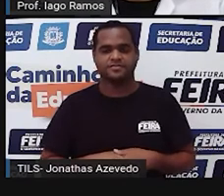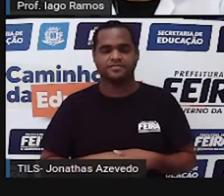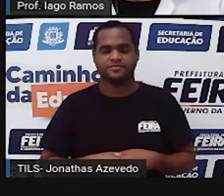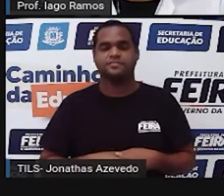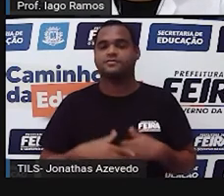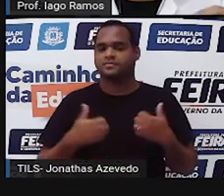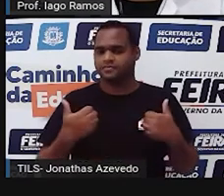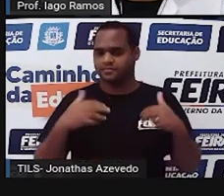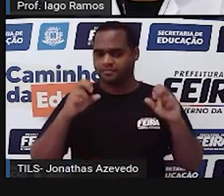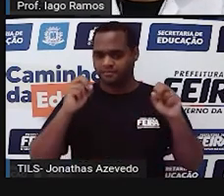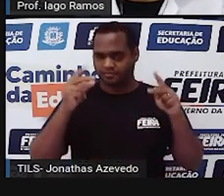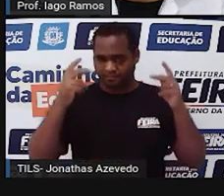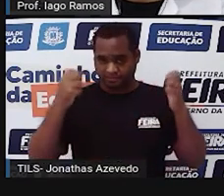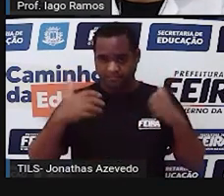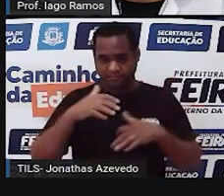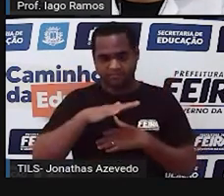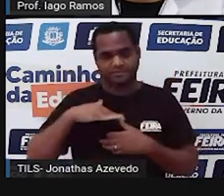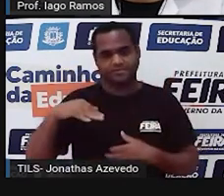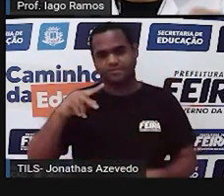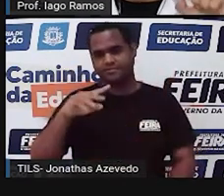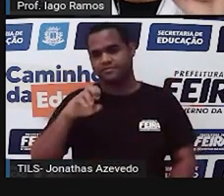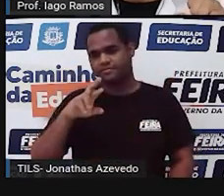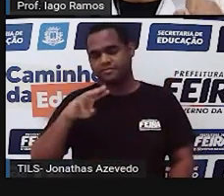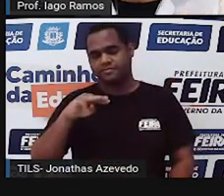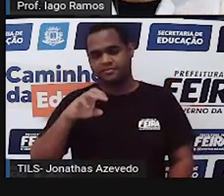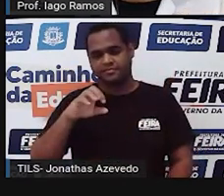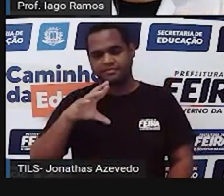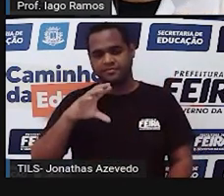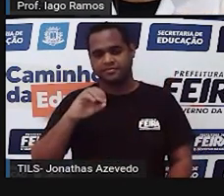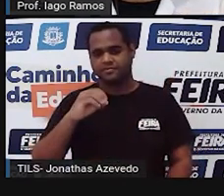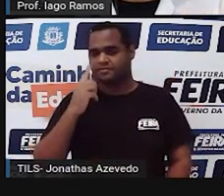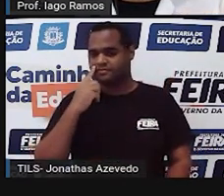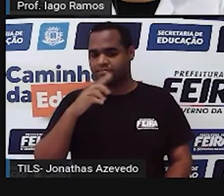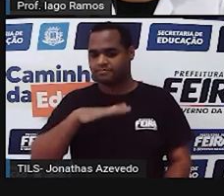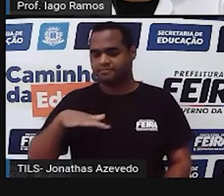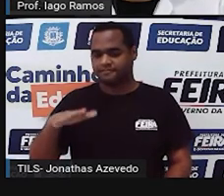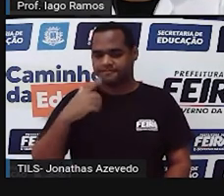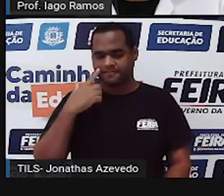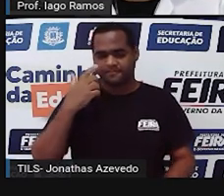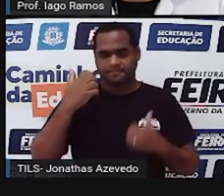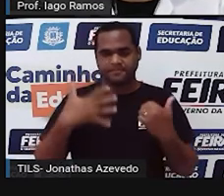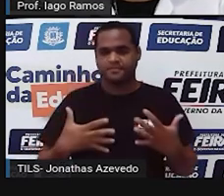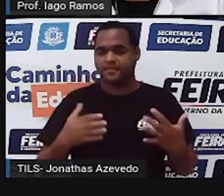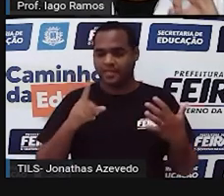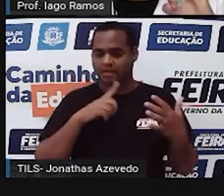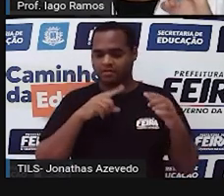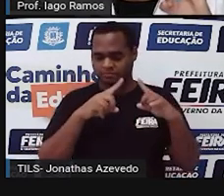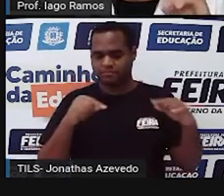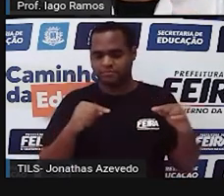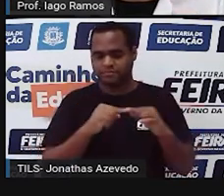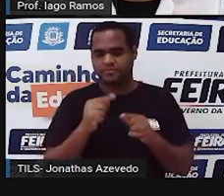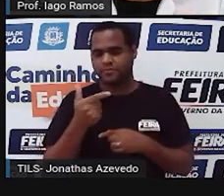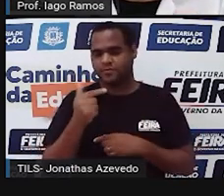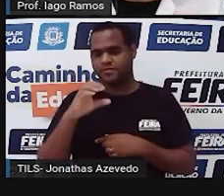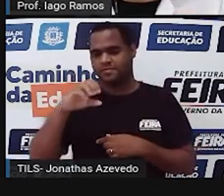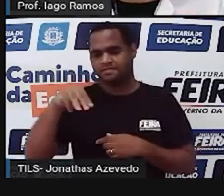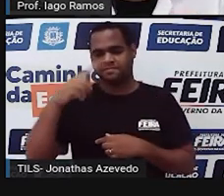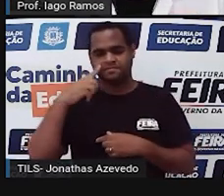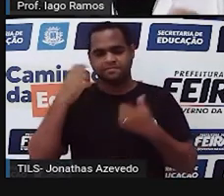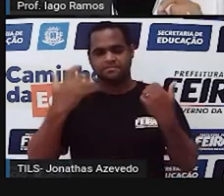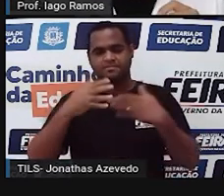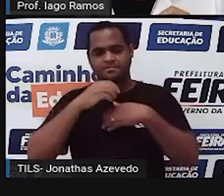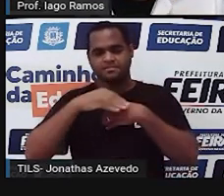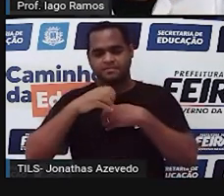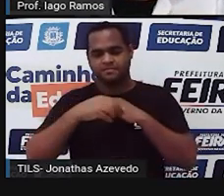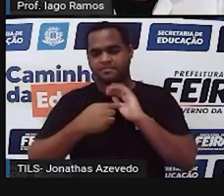tá então o perímetro desse tem algum vizinho aí Rua do Contorno desse triângulo Zinho é 12cm mas eu quero te mostrar uma coisa interessante